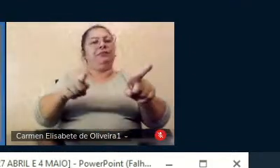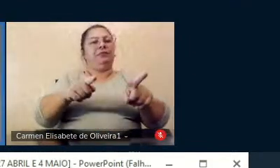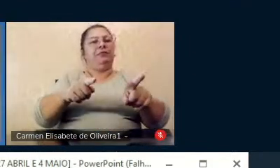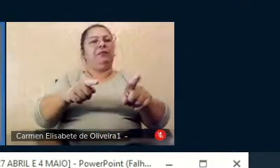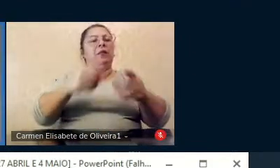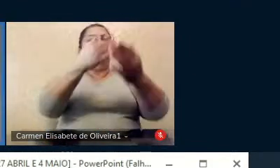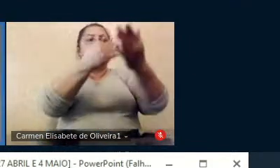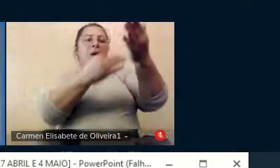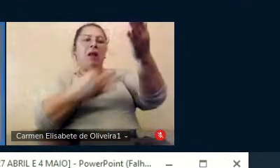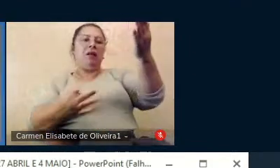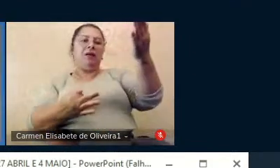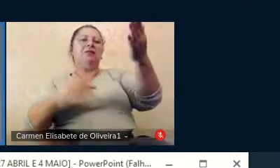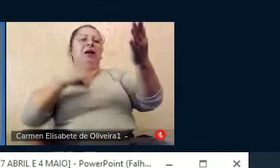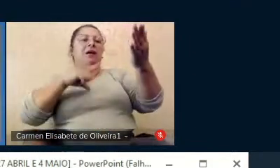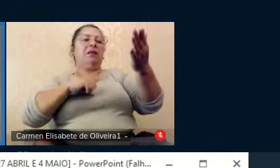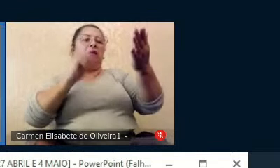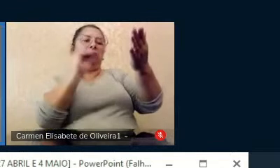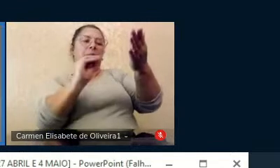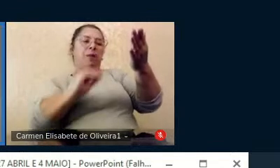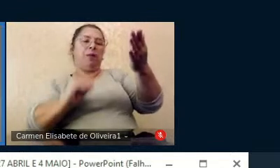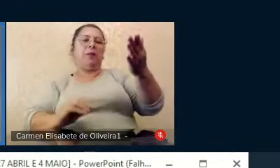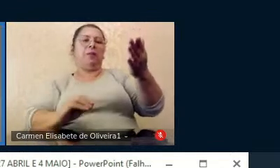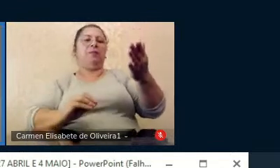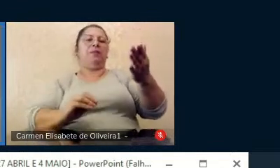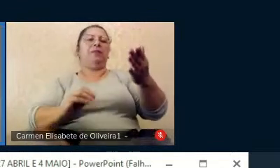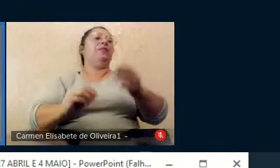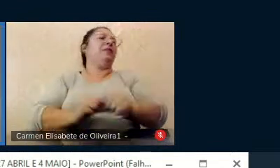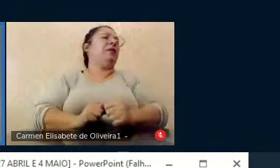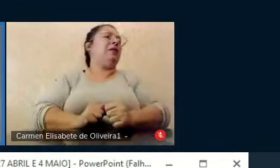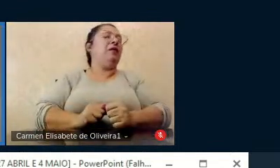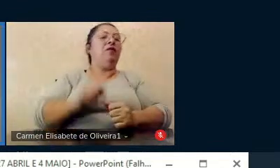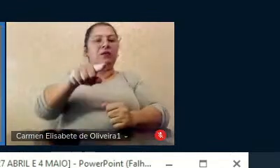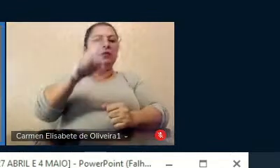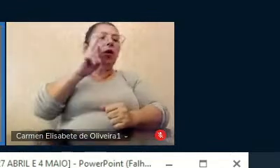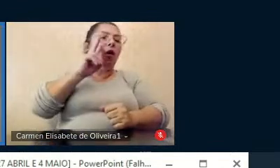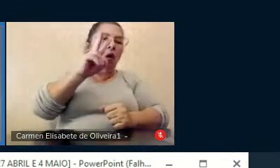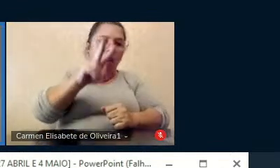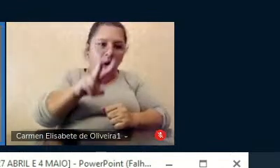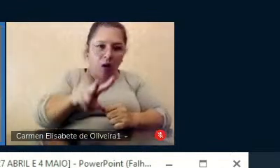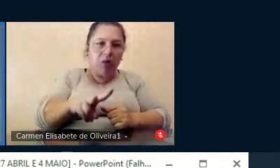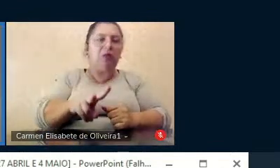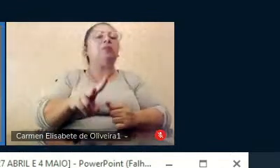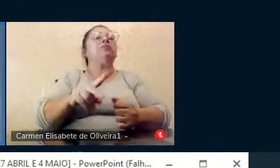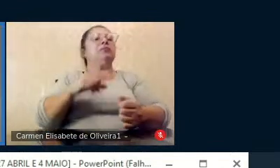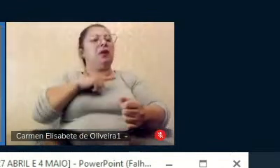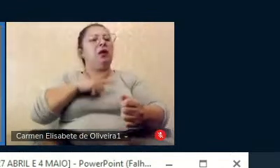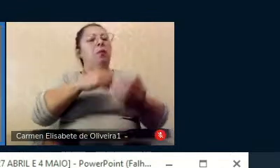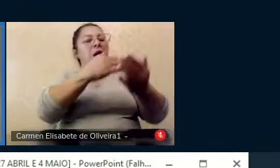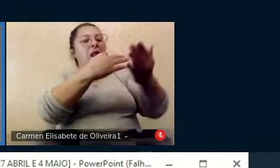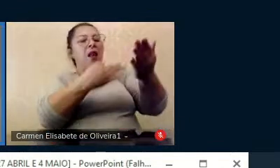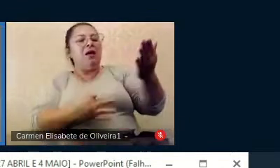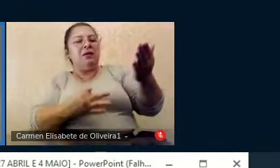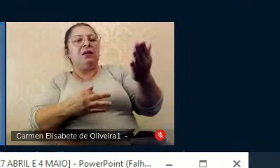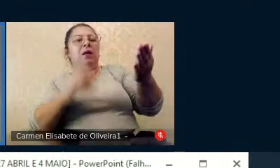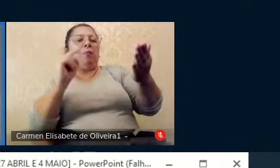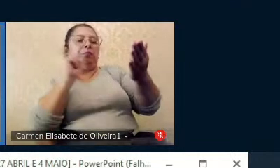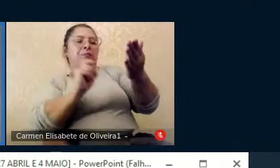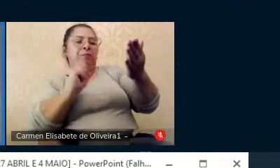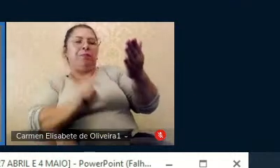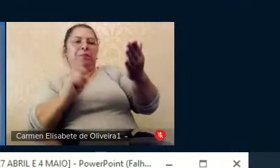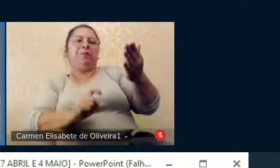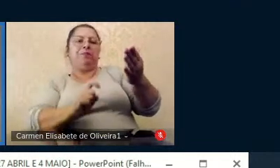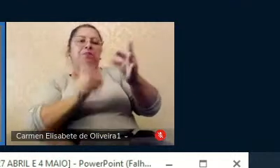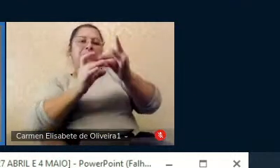uma lista que está na descrição do evento. Então, vocês olhem na descrição do evento, que tem a lista de presença para